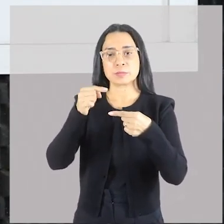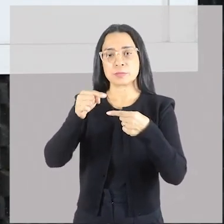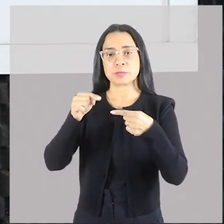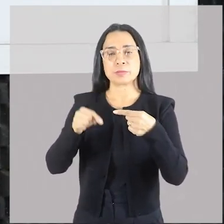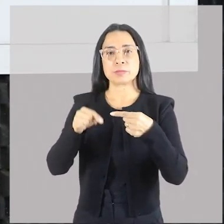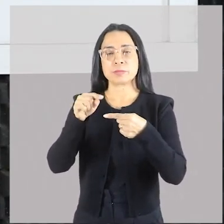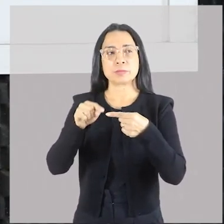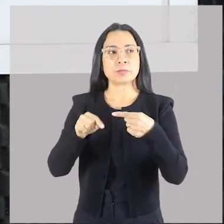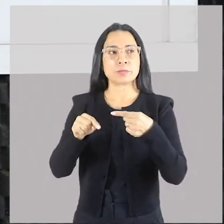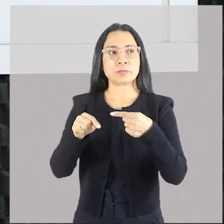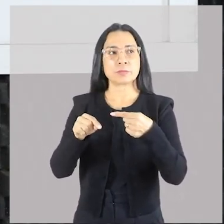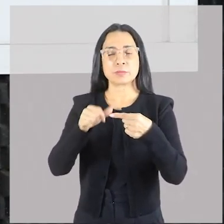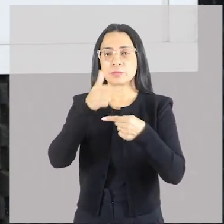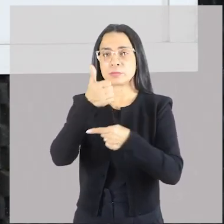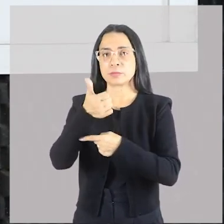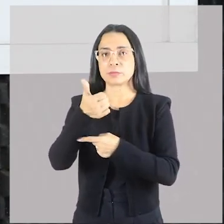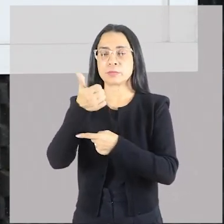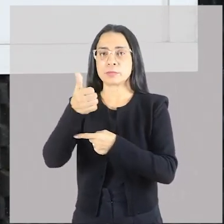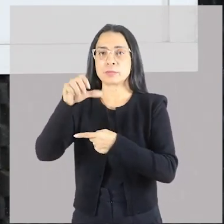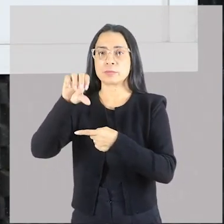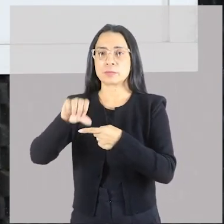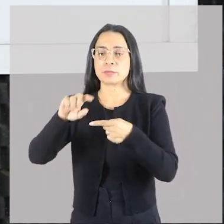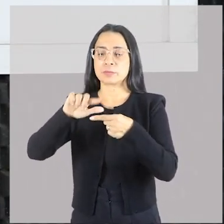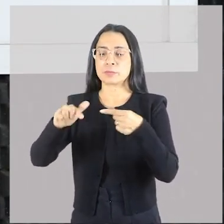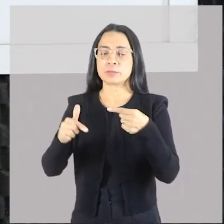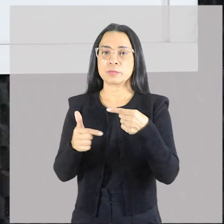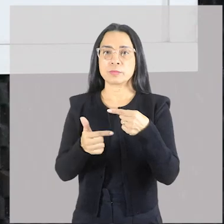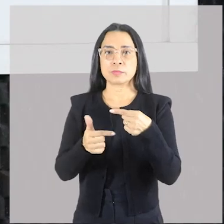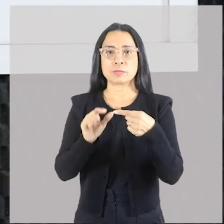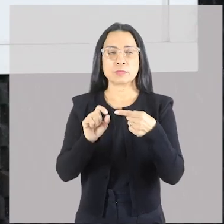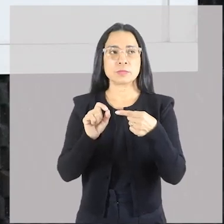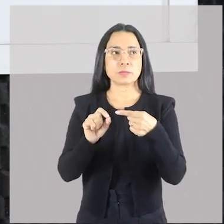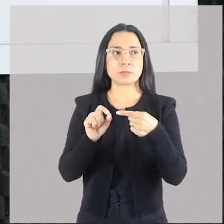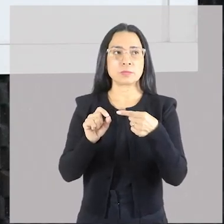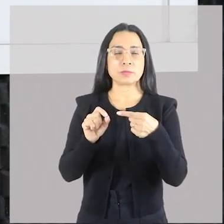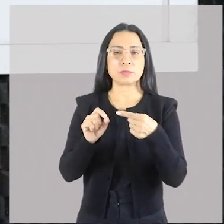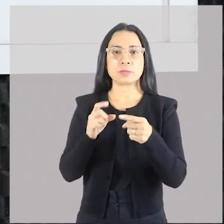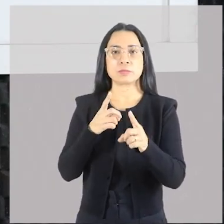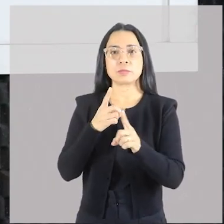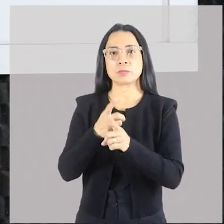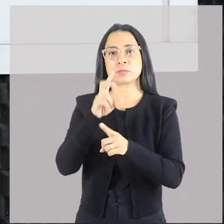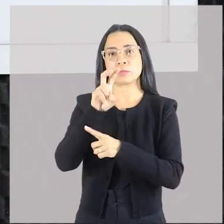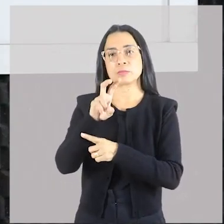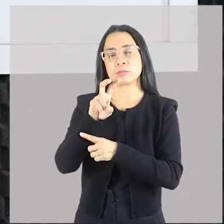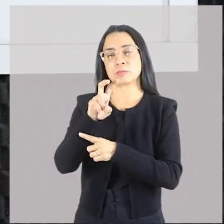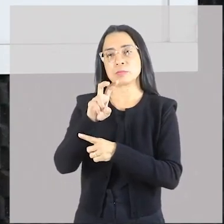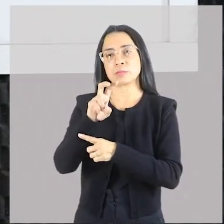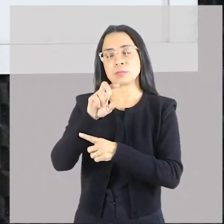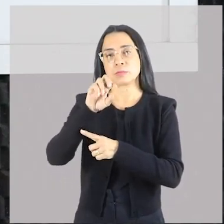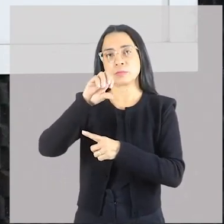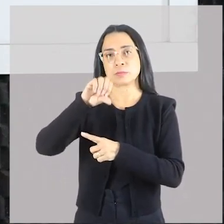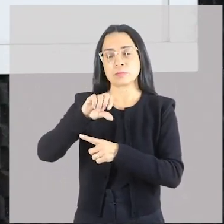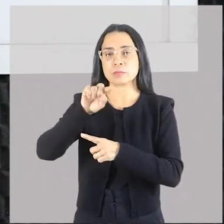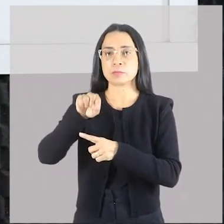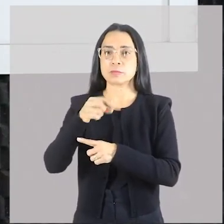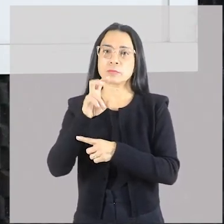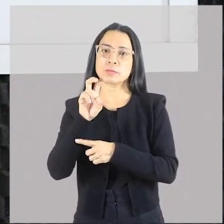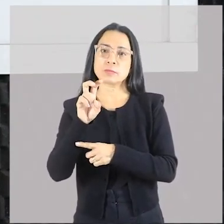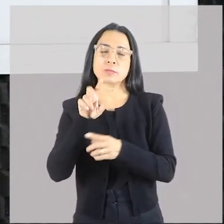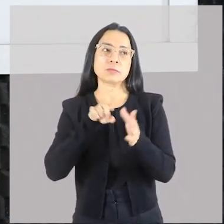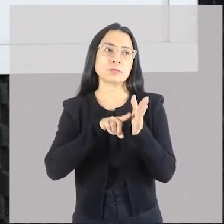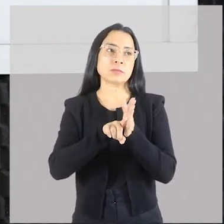aqui 119 por 2, ó, vou encontrar 59,5, né? A questão,